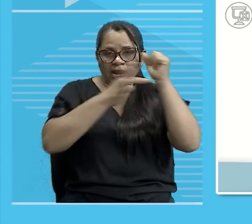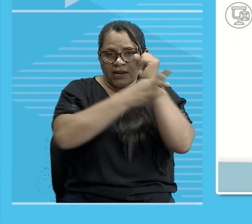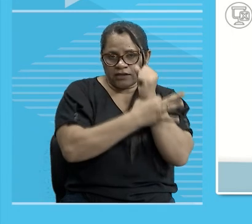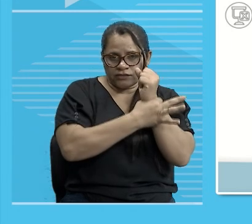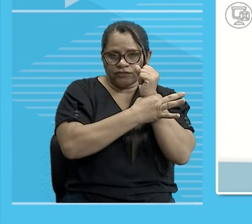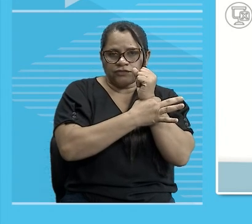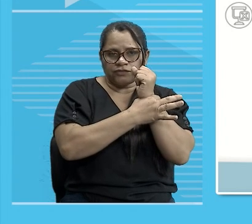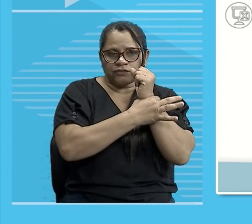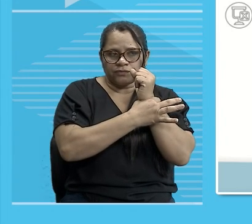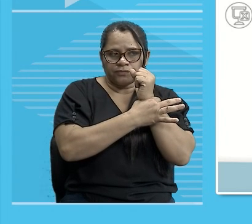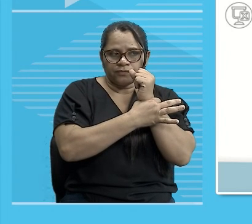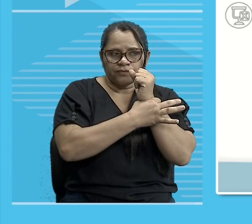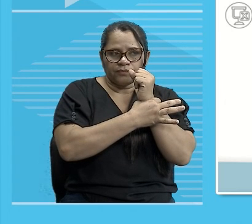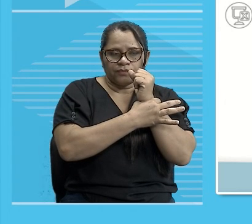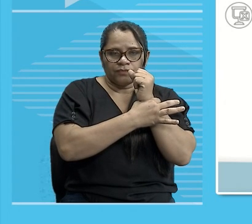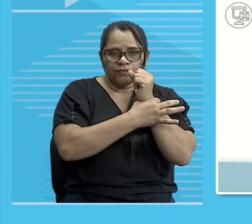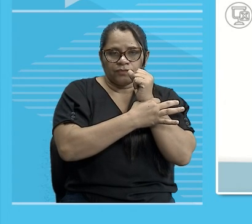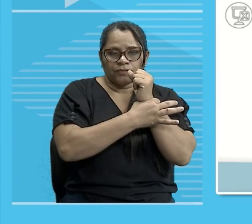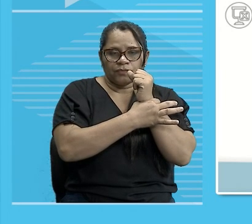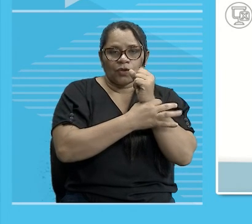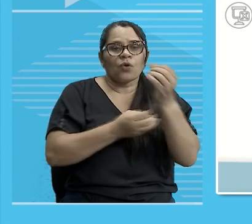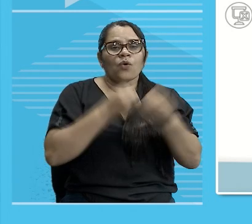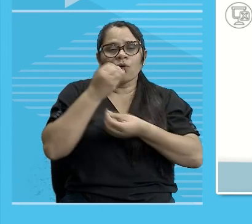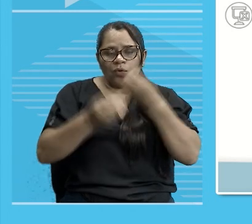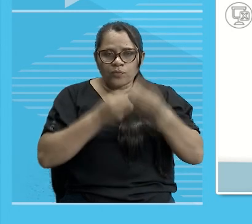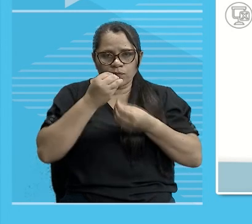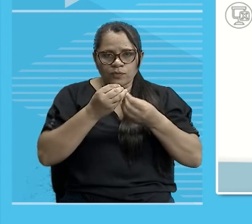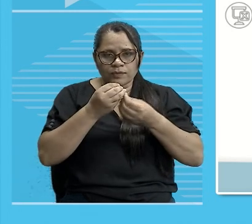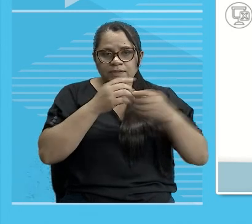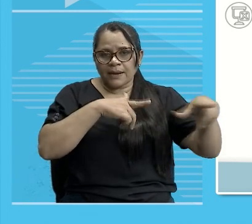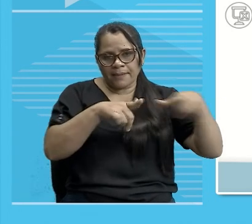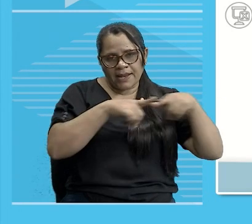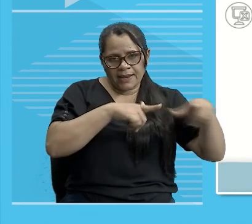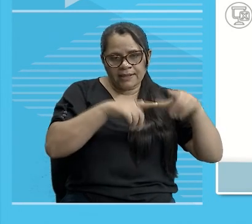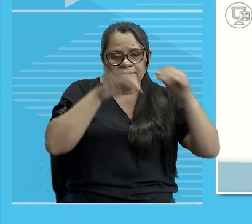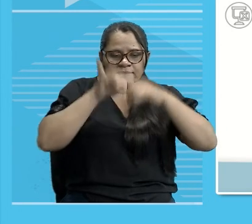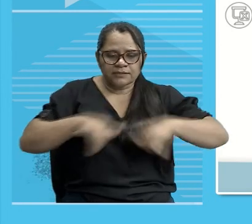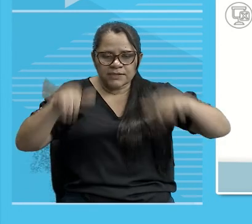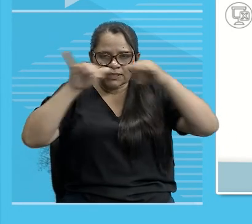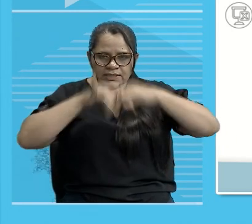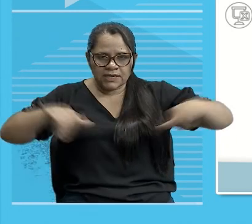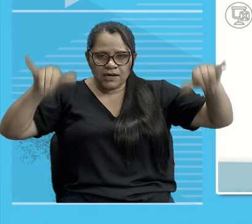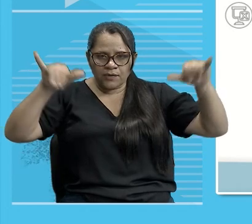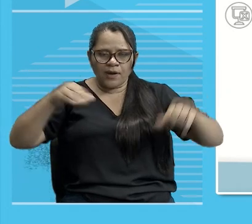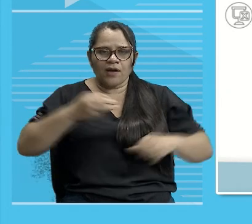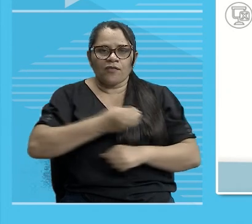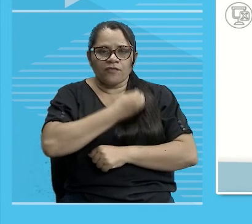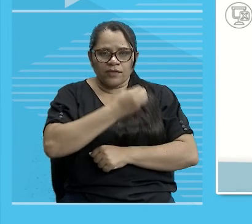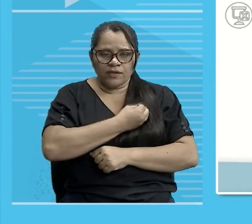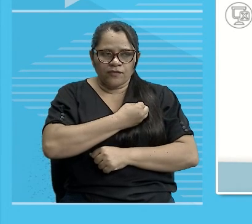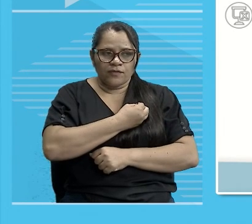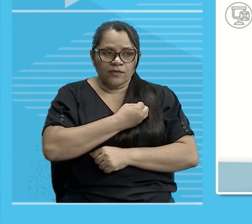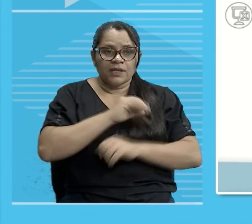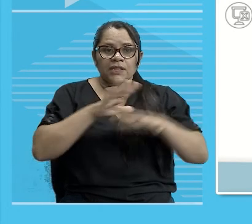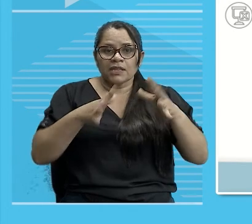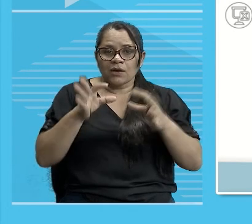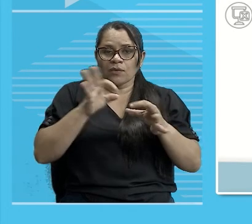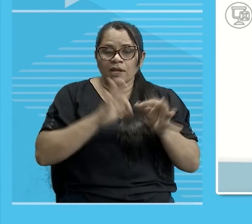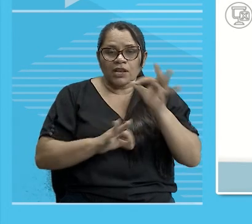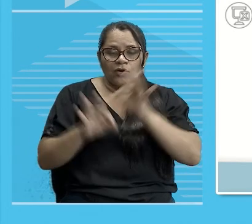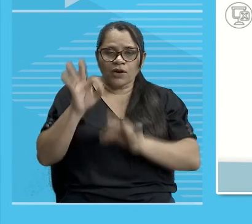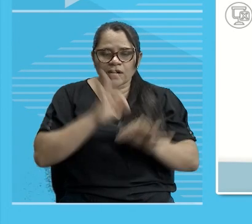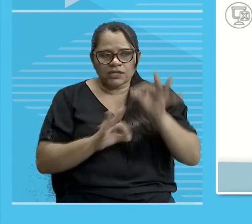bom funcionamento das transmissões ao vivo e ele vai coordenar uma